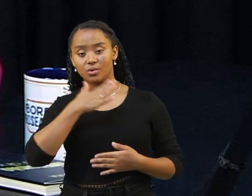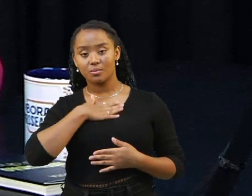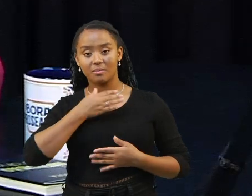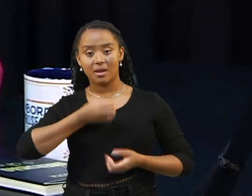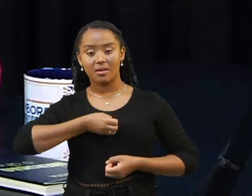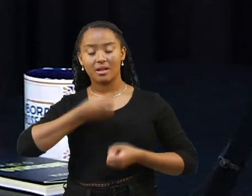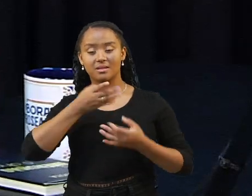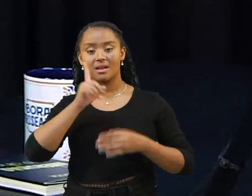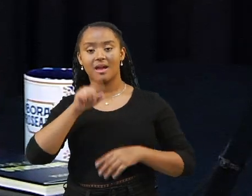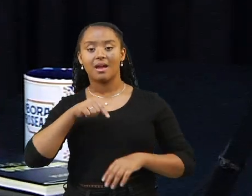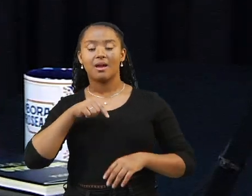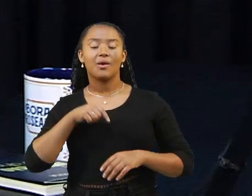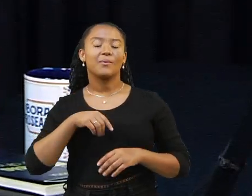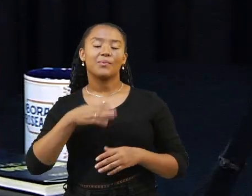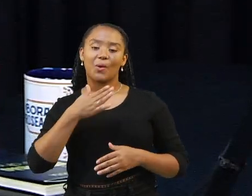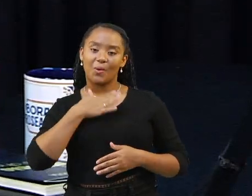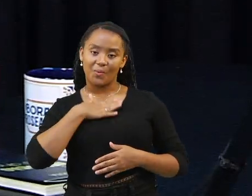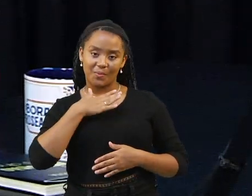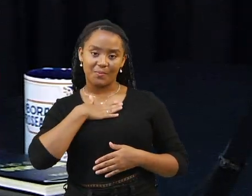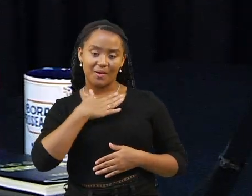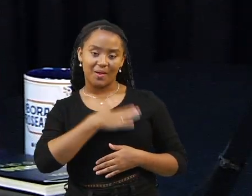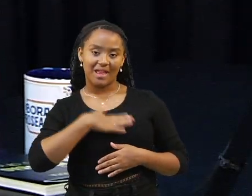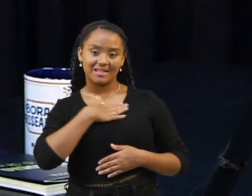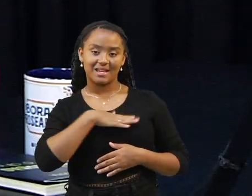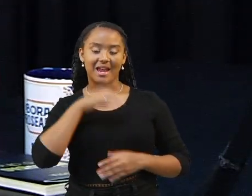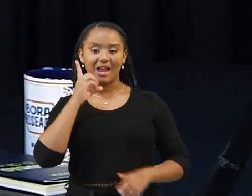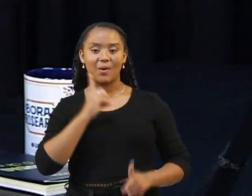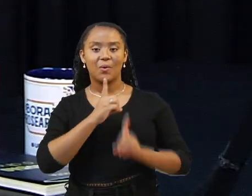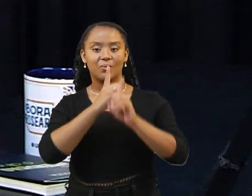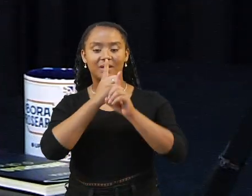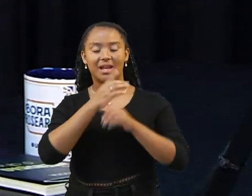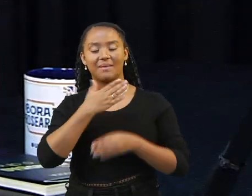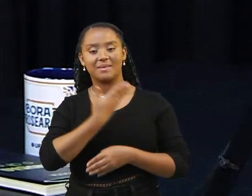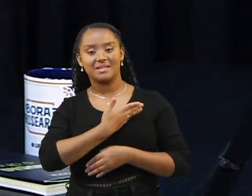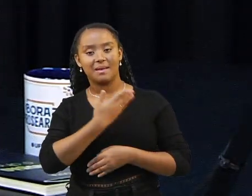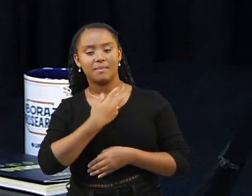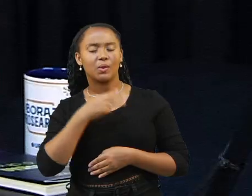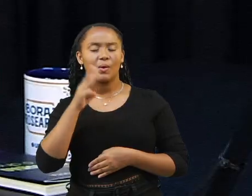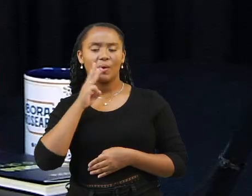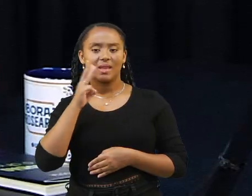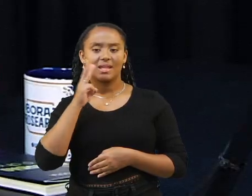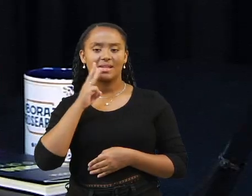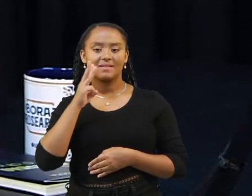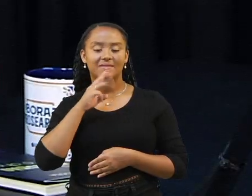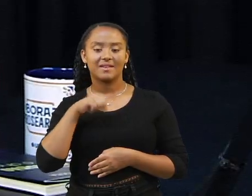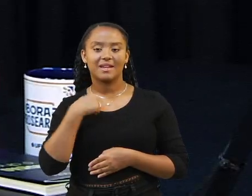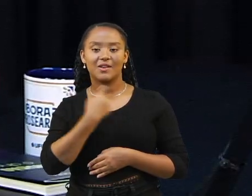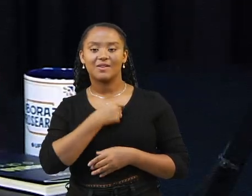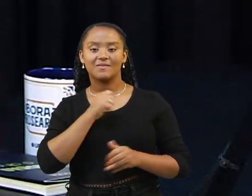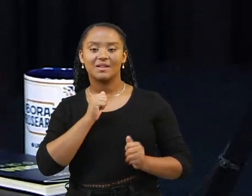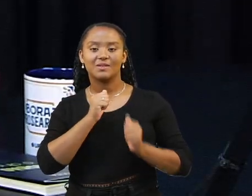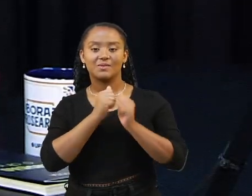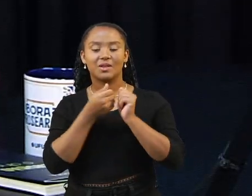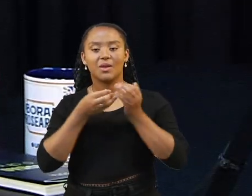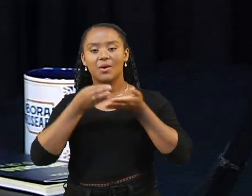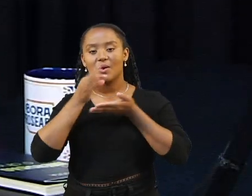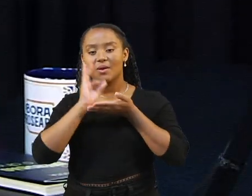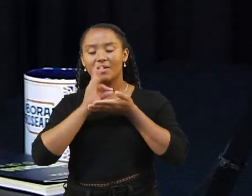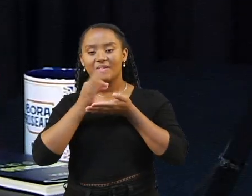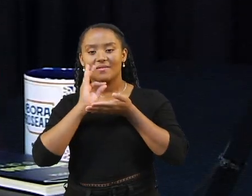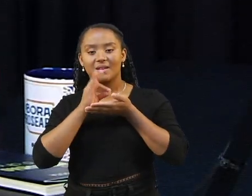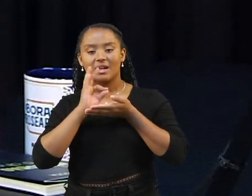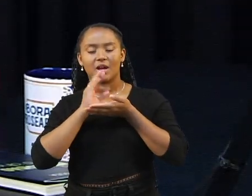Então, hoje, meu lazer é encontrar minhas amigas. Todas as terças-feiras a gente se reúne, toma